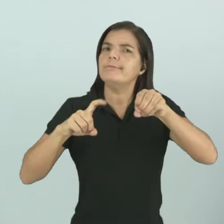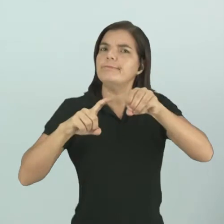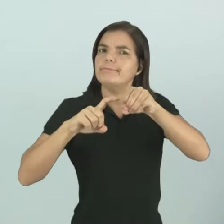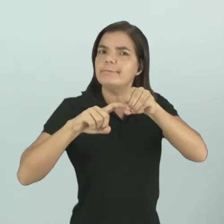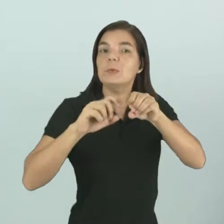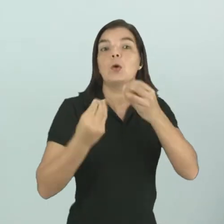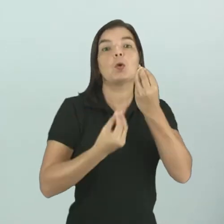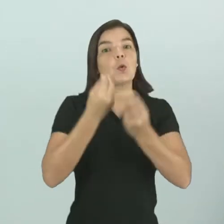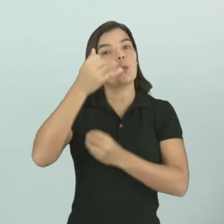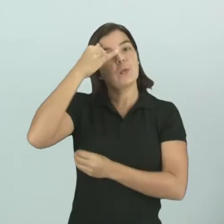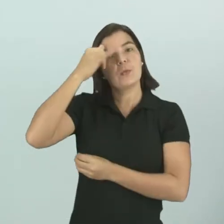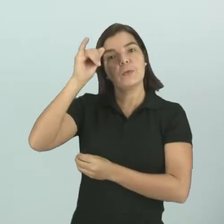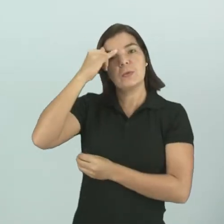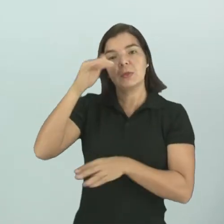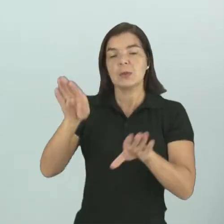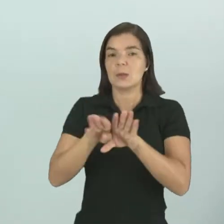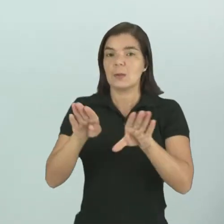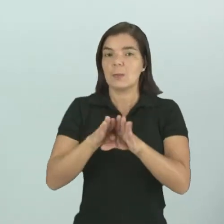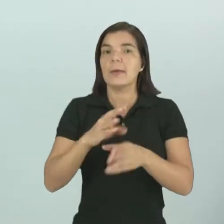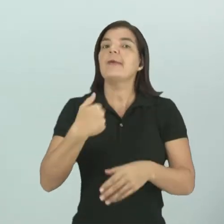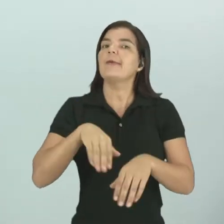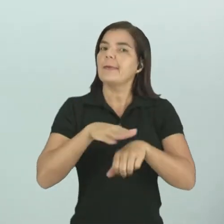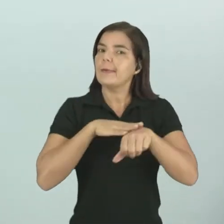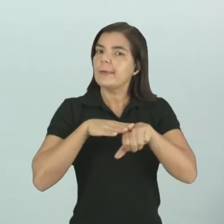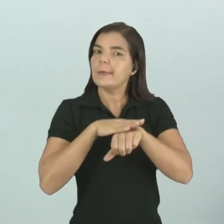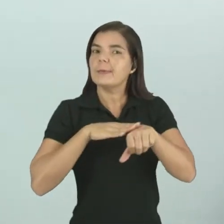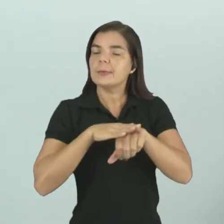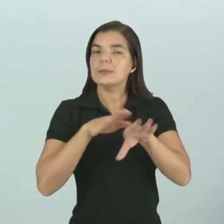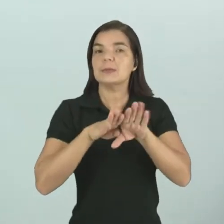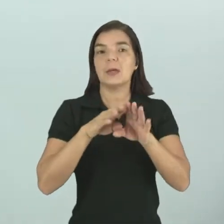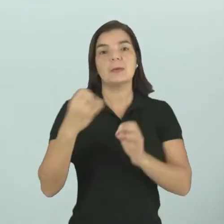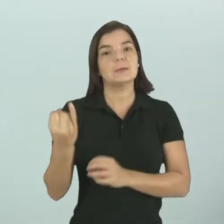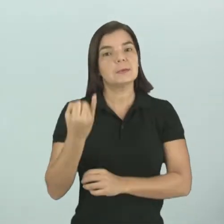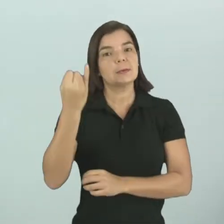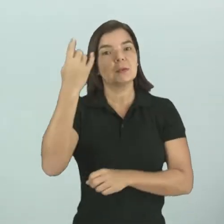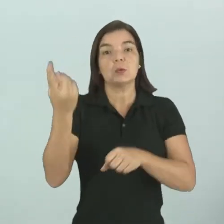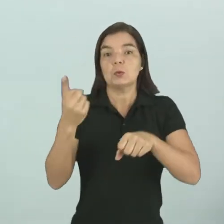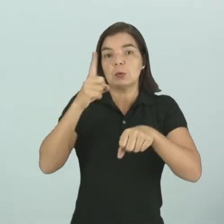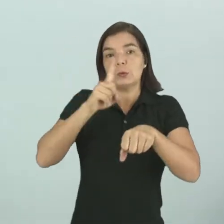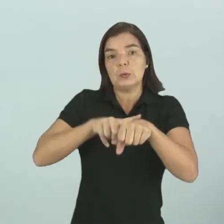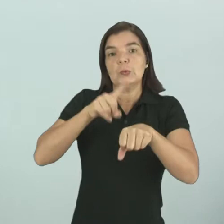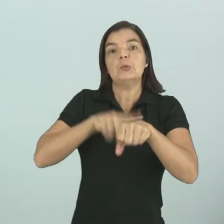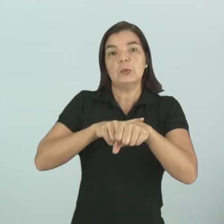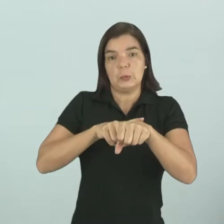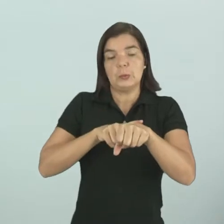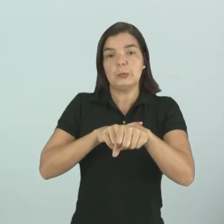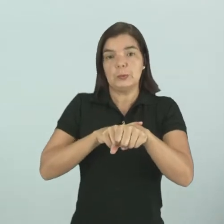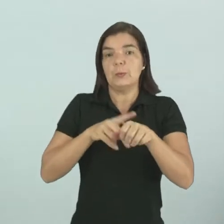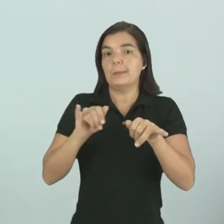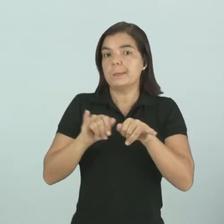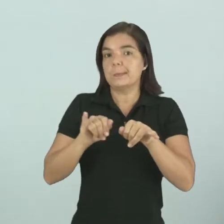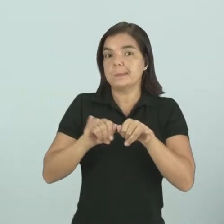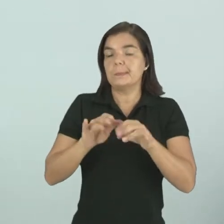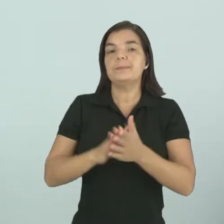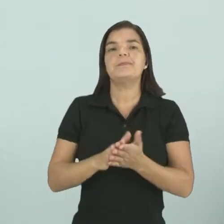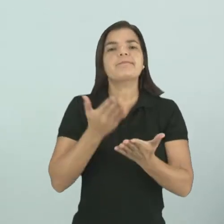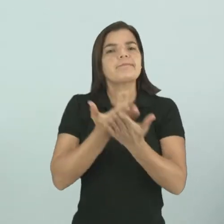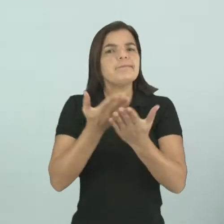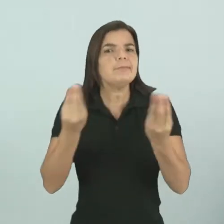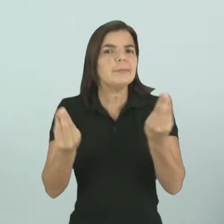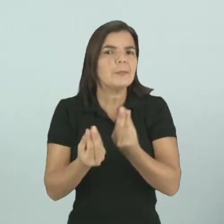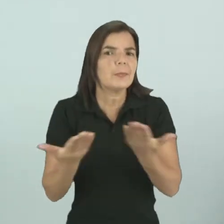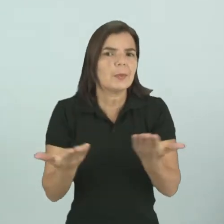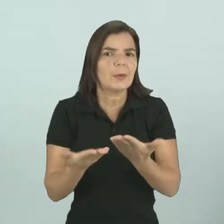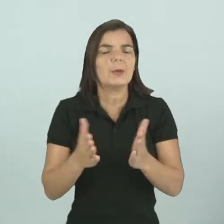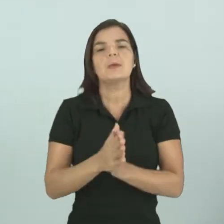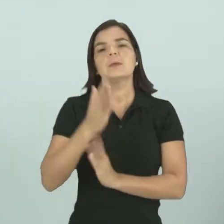ser evitado o encontro, e também conversamos sobre as principais infecções sexualmente transmissíveis. Nessa aula de hoje, nós